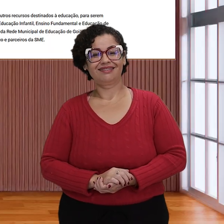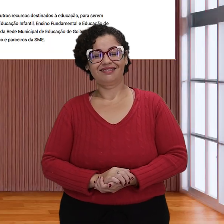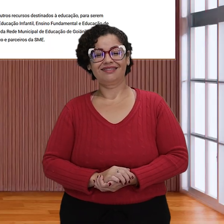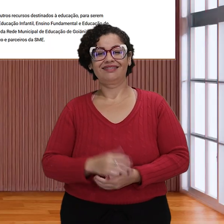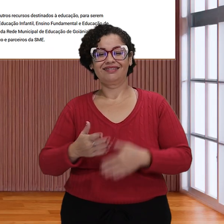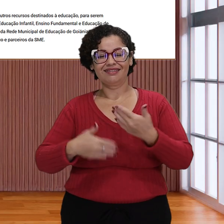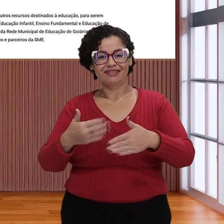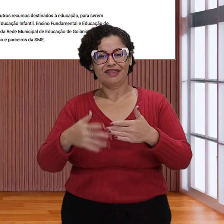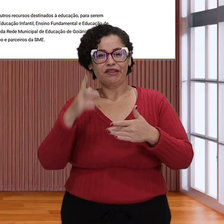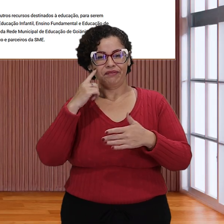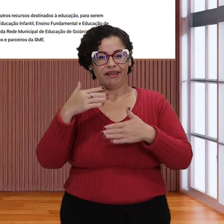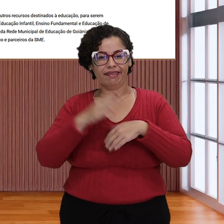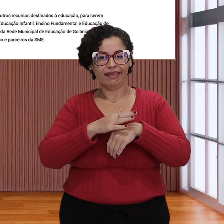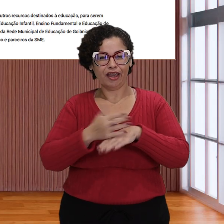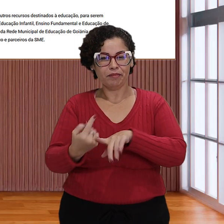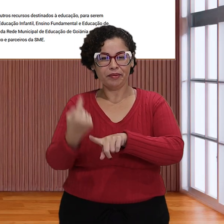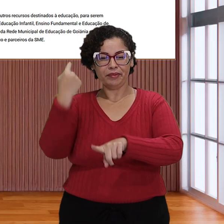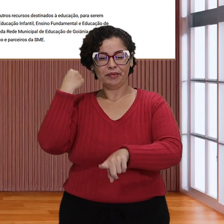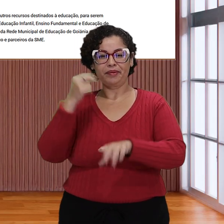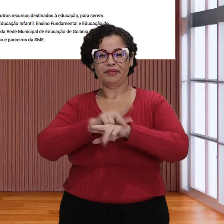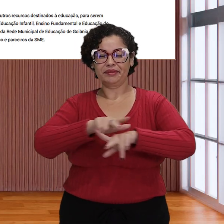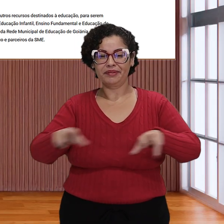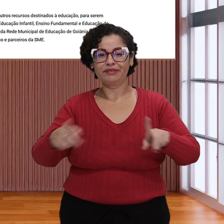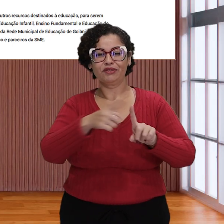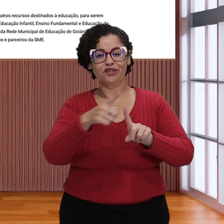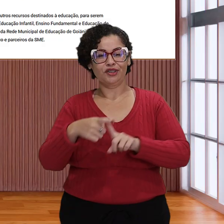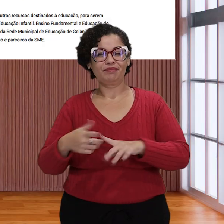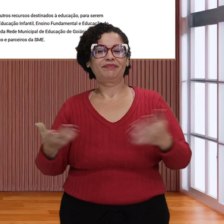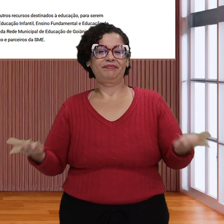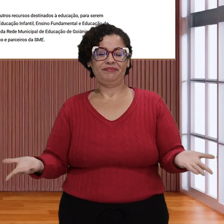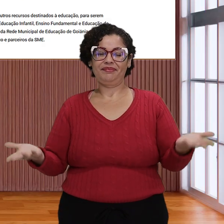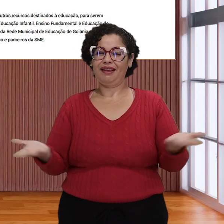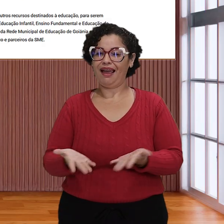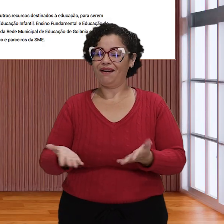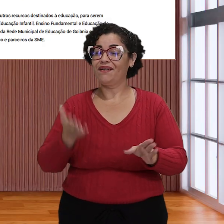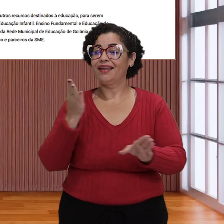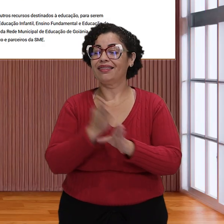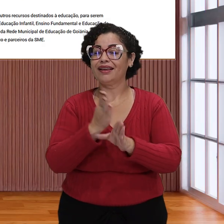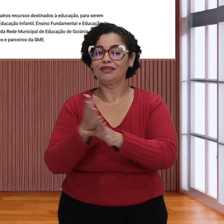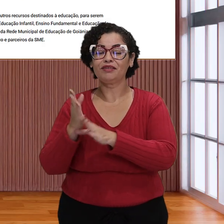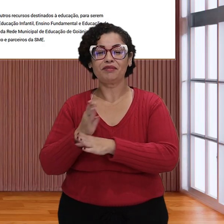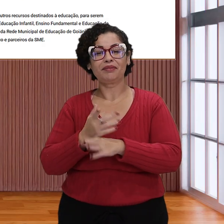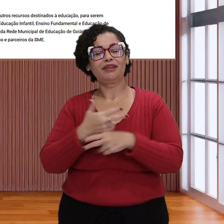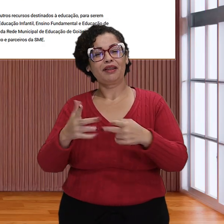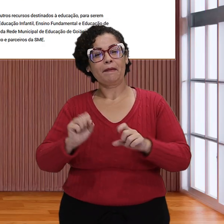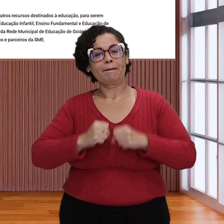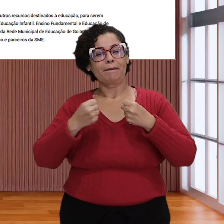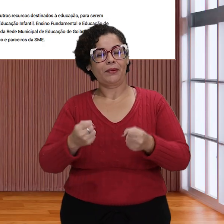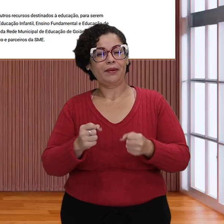Depois de viajar no tempo e ver fósseis dos mais diferentes tipos, chegou a hora de descobrir